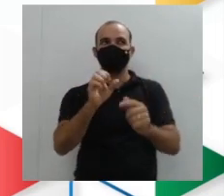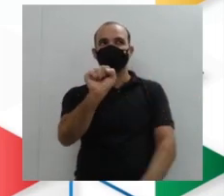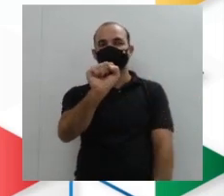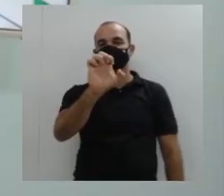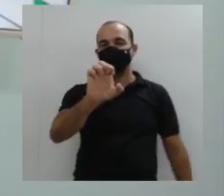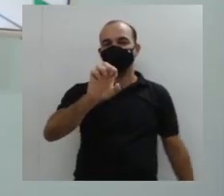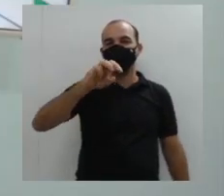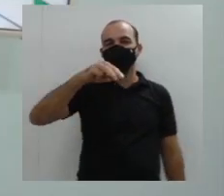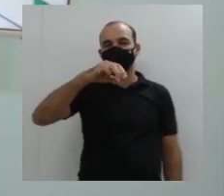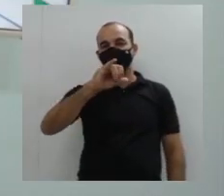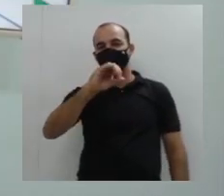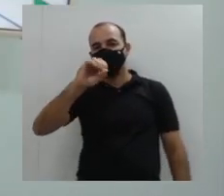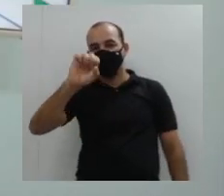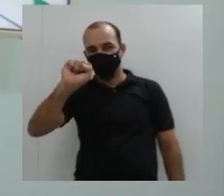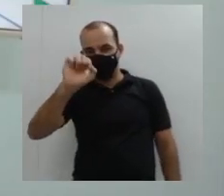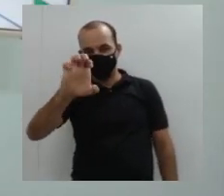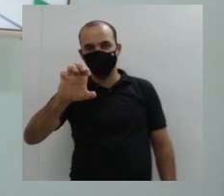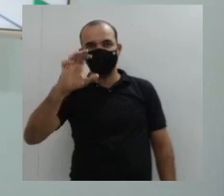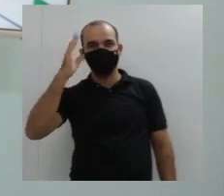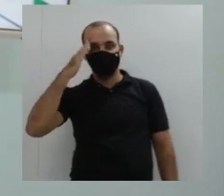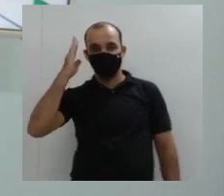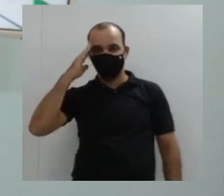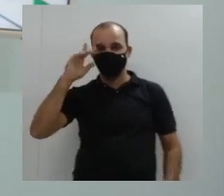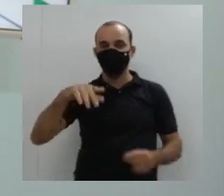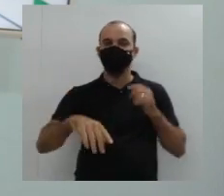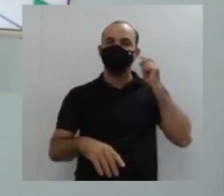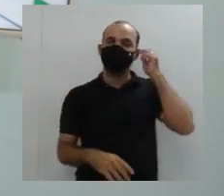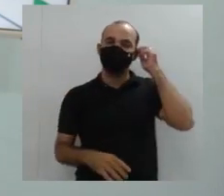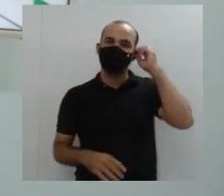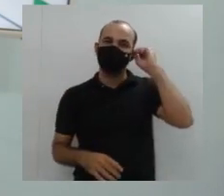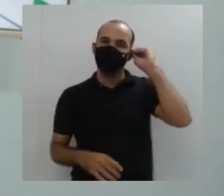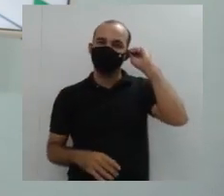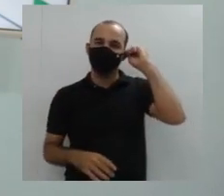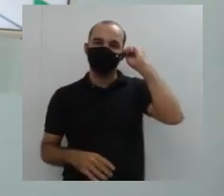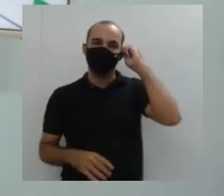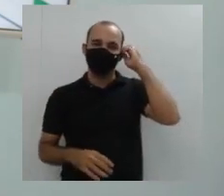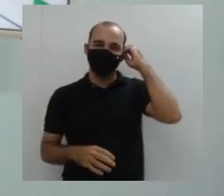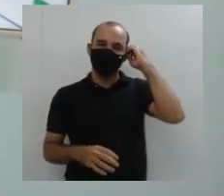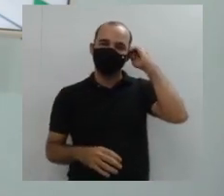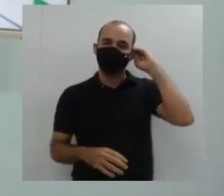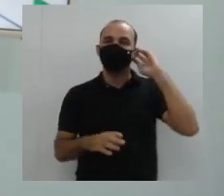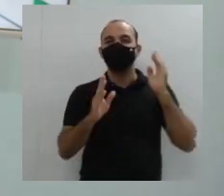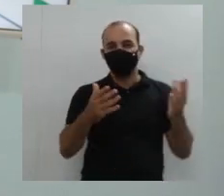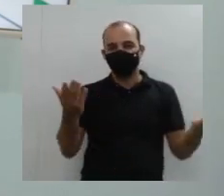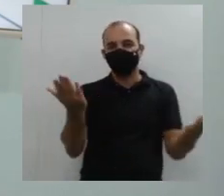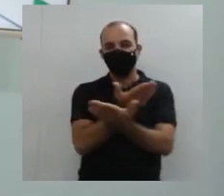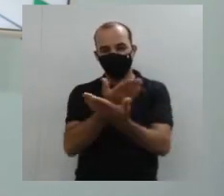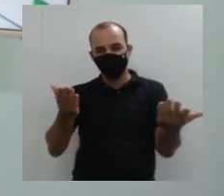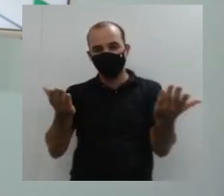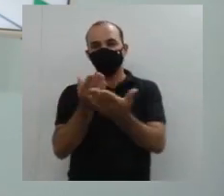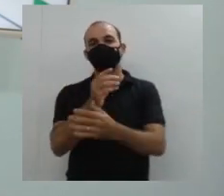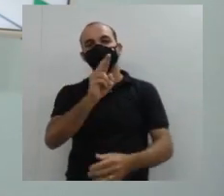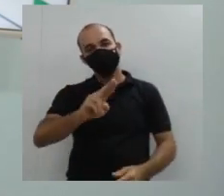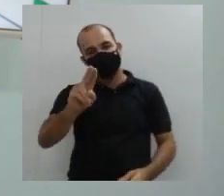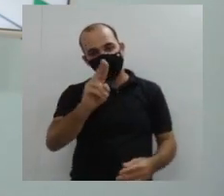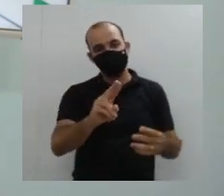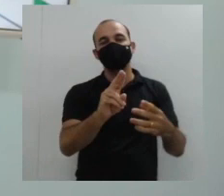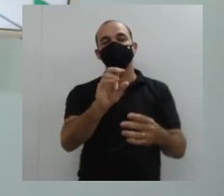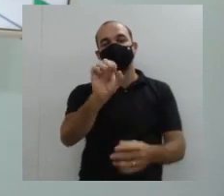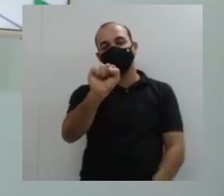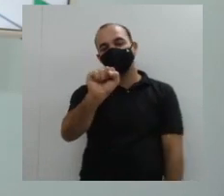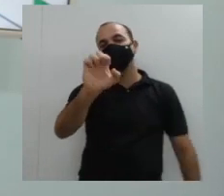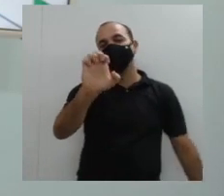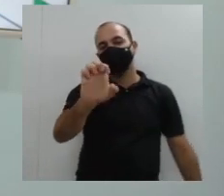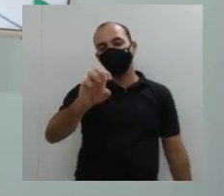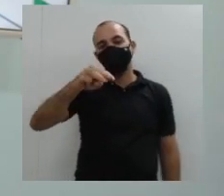um pouco? Entenderam um pouco, estudantes? O que é justamente essa questão da semiose? O que é justamente essa questão de quê?